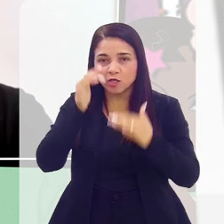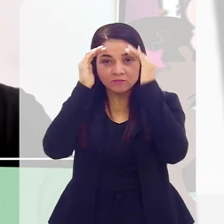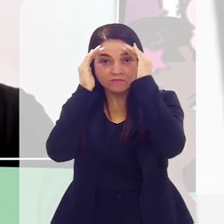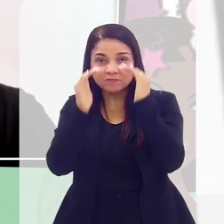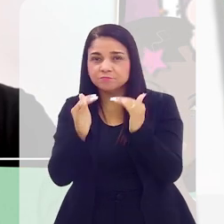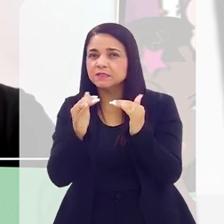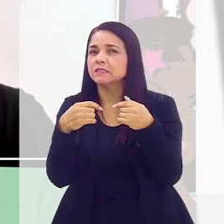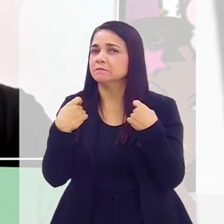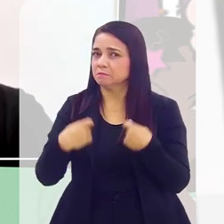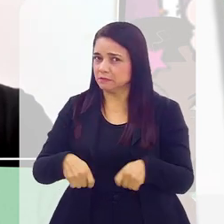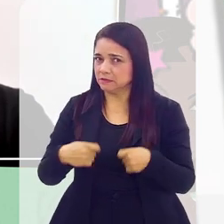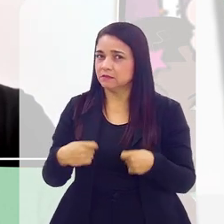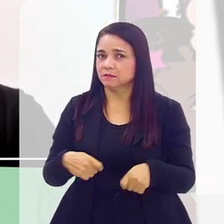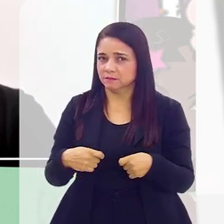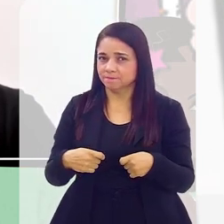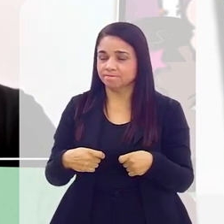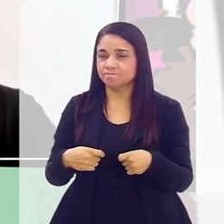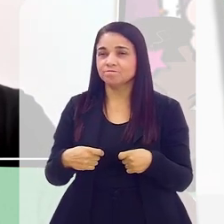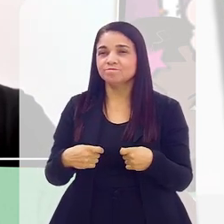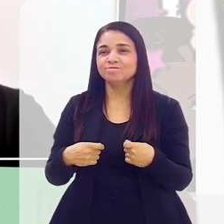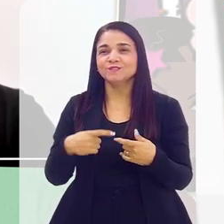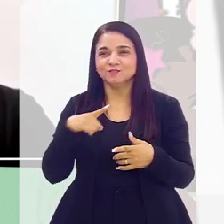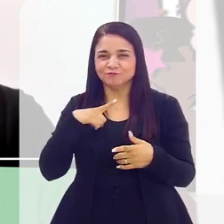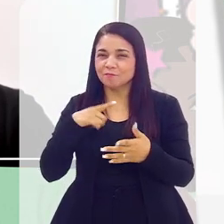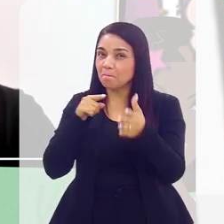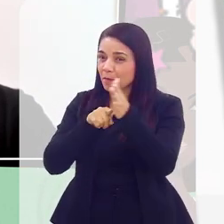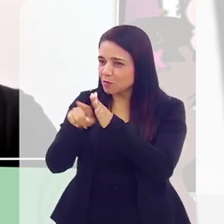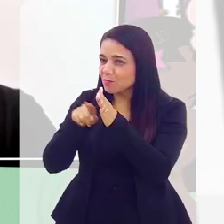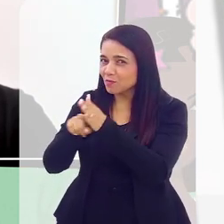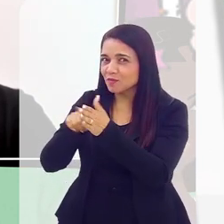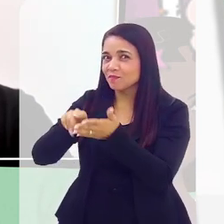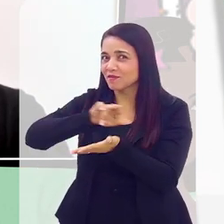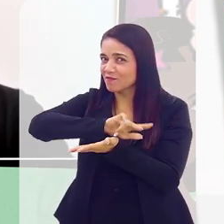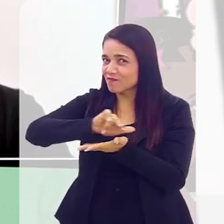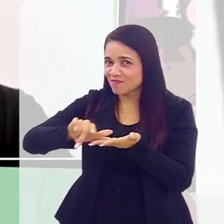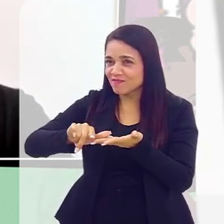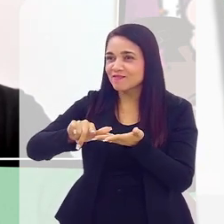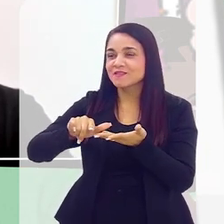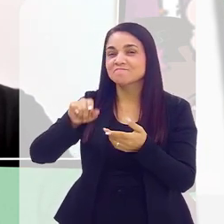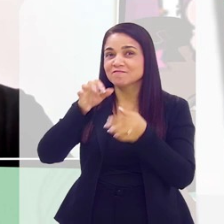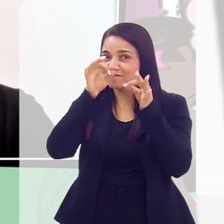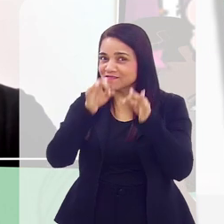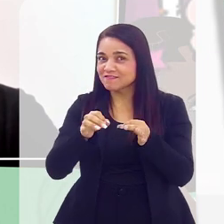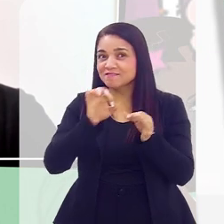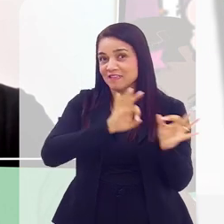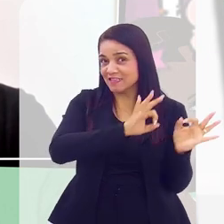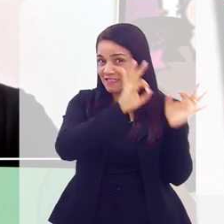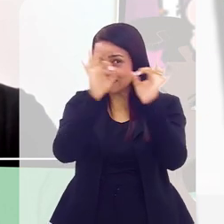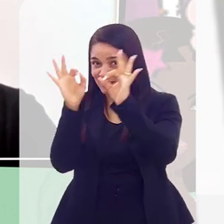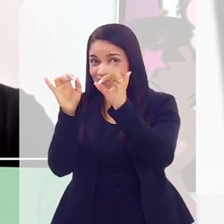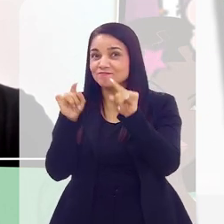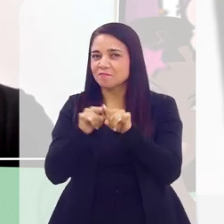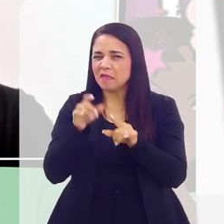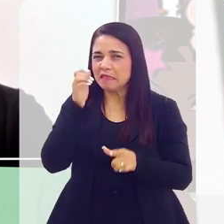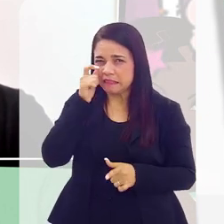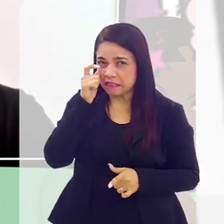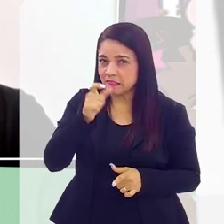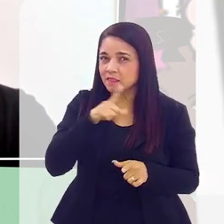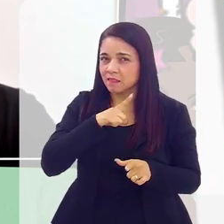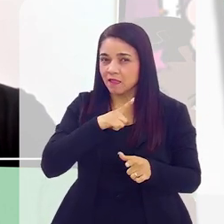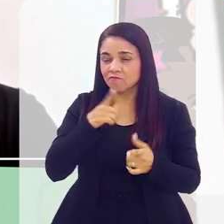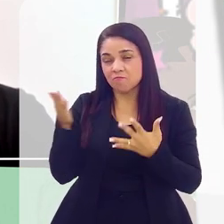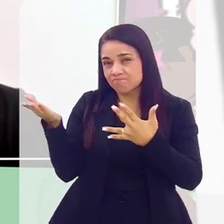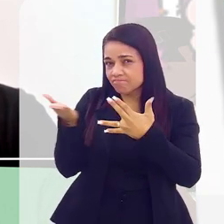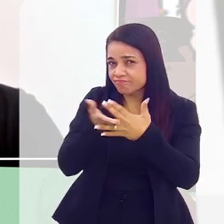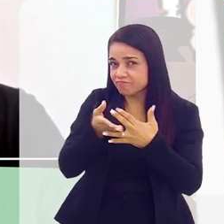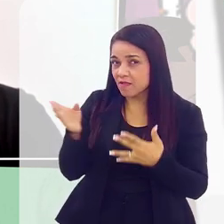deve se respeitar. Então, temos muito ainda para falar, tenho várias perguntas e tenho certeza de quem está nos assistindo também. Eu